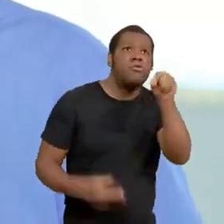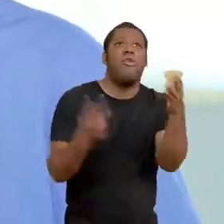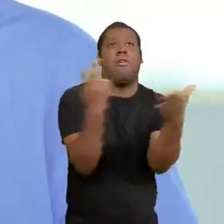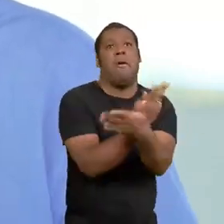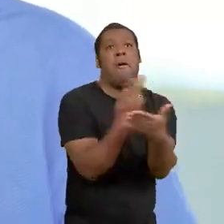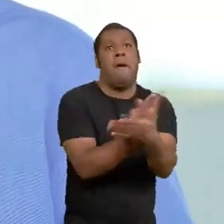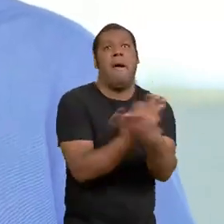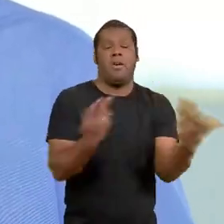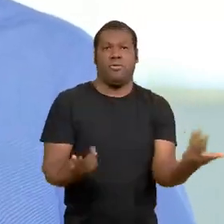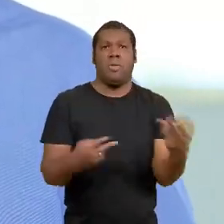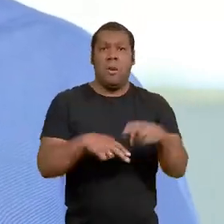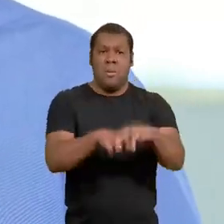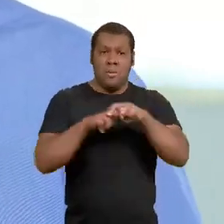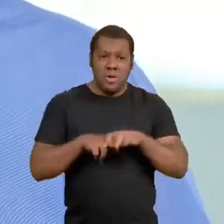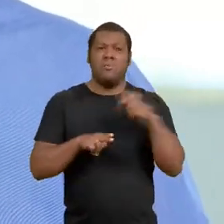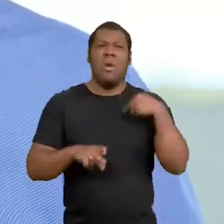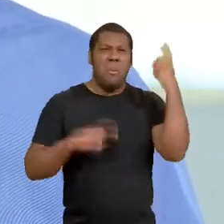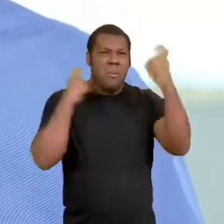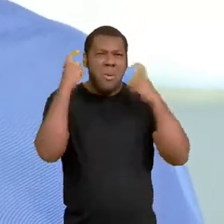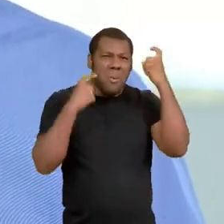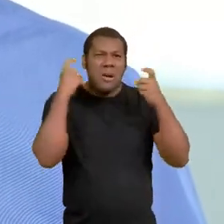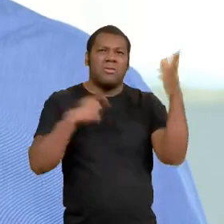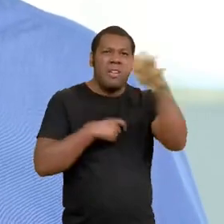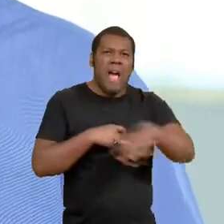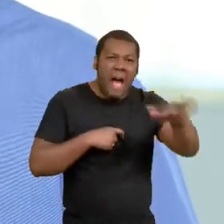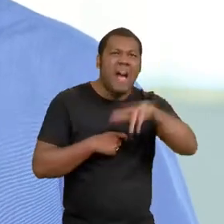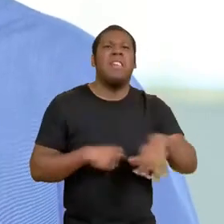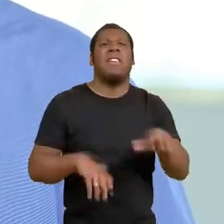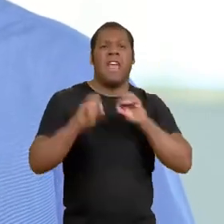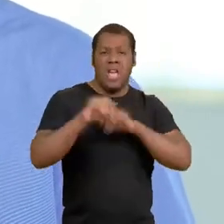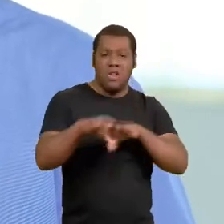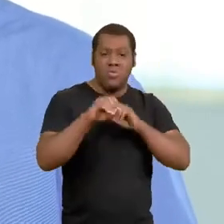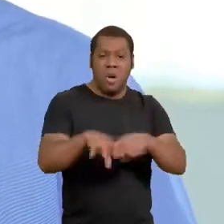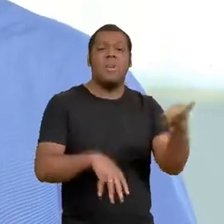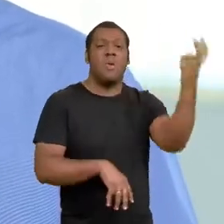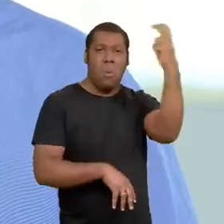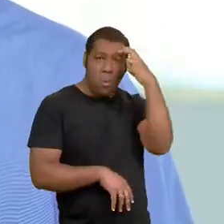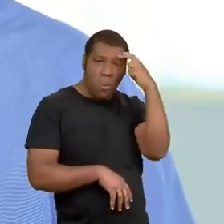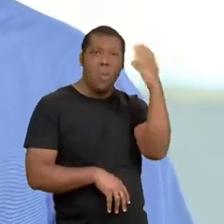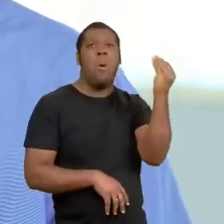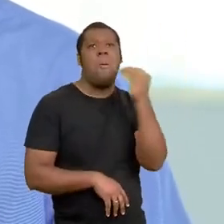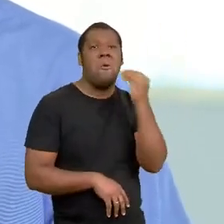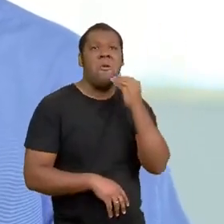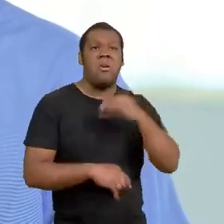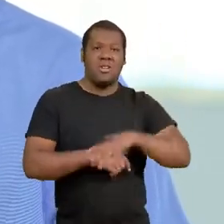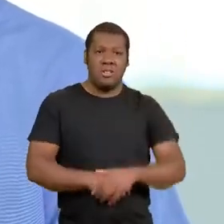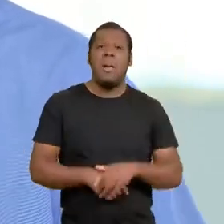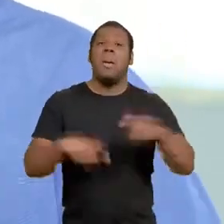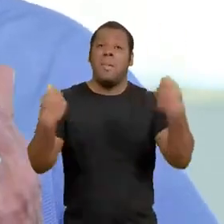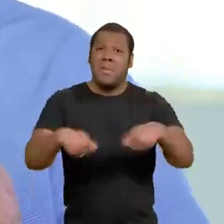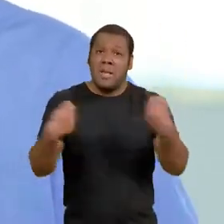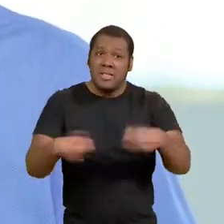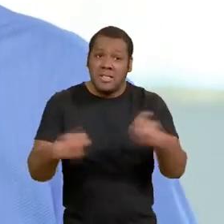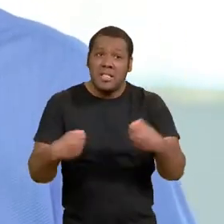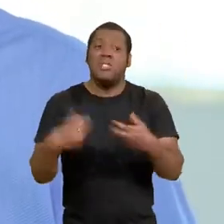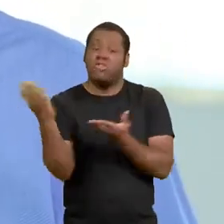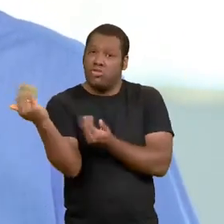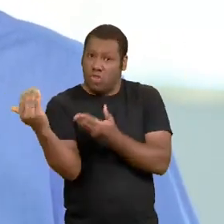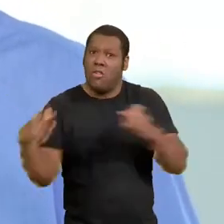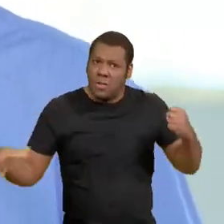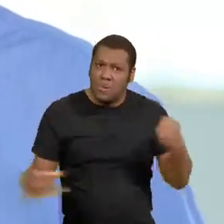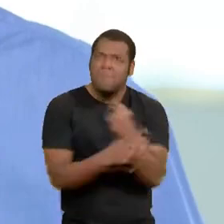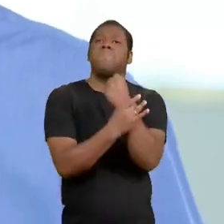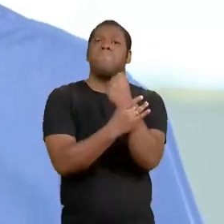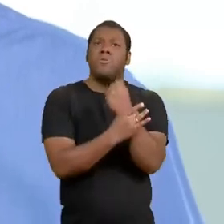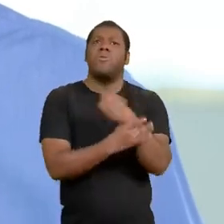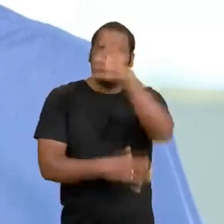A educação, a cultura e a oportunidade. É coisa que a gente tem que garantir para a nossa juventude viver num mundo